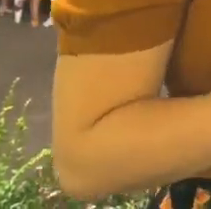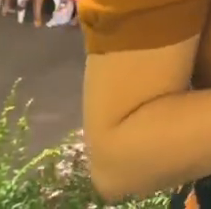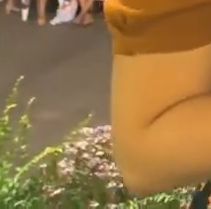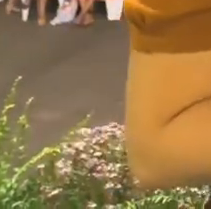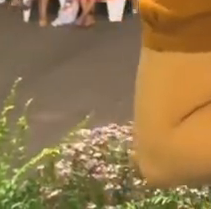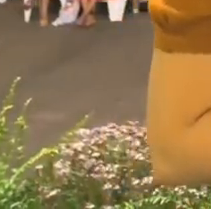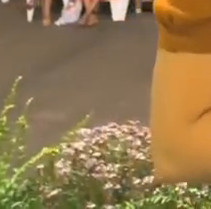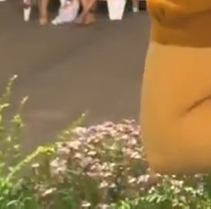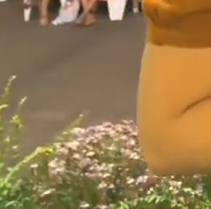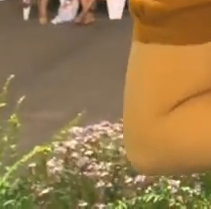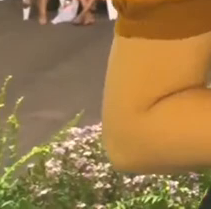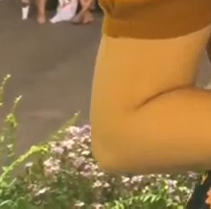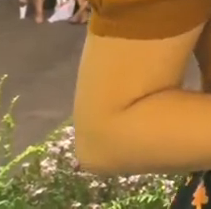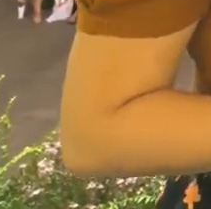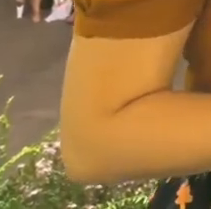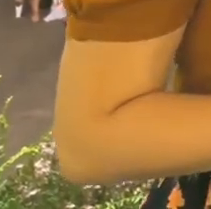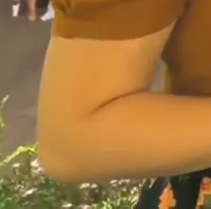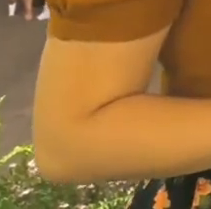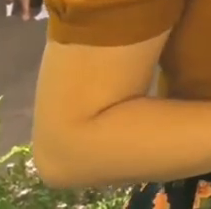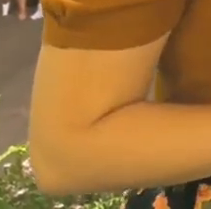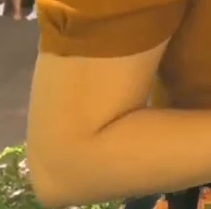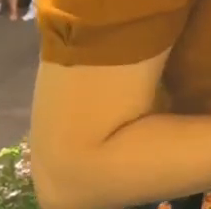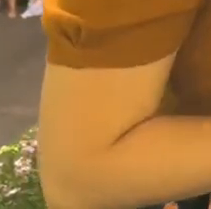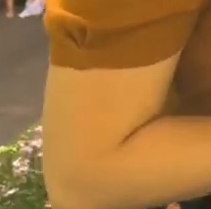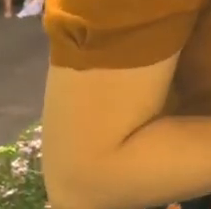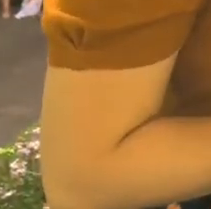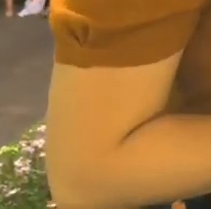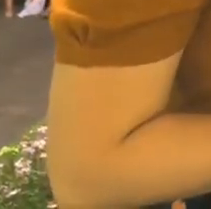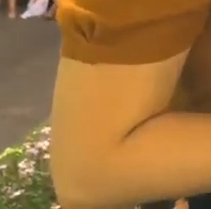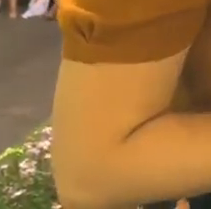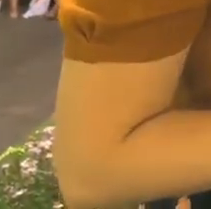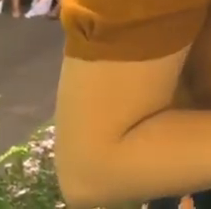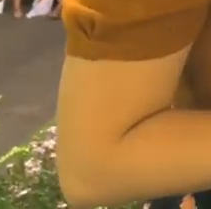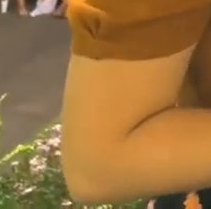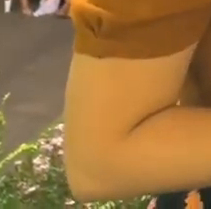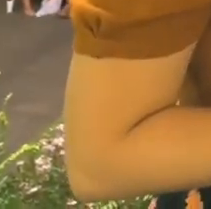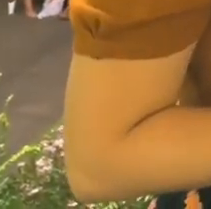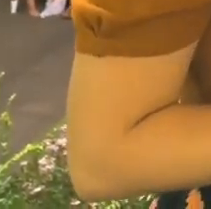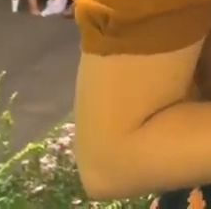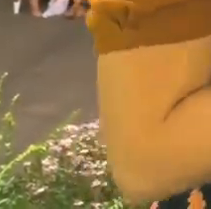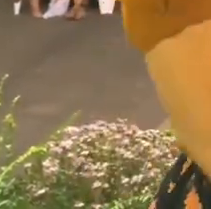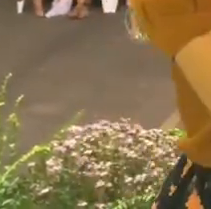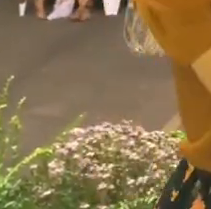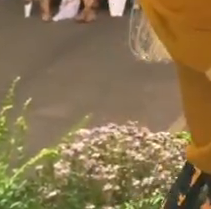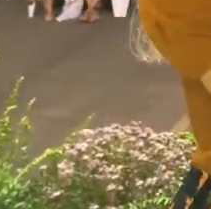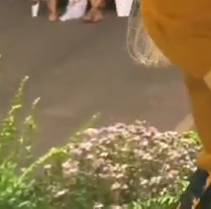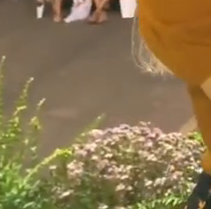né você que não tá em Ariquemes mas tá uma região tá em Rondônia dá para mim amanhã